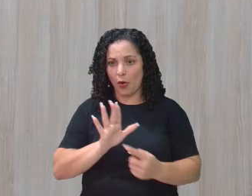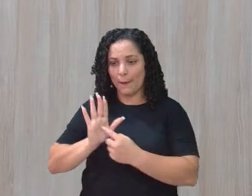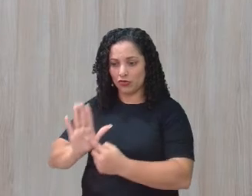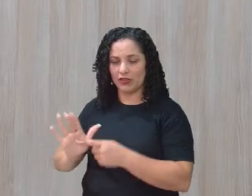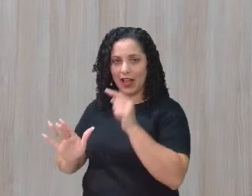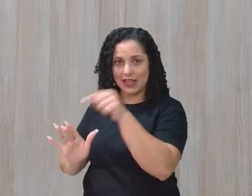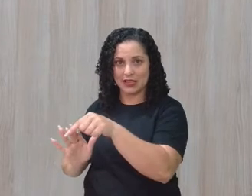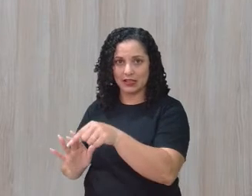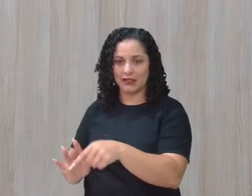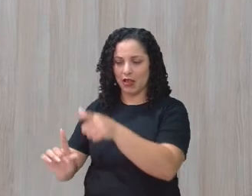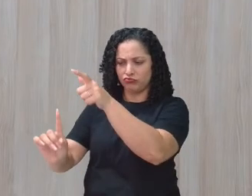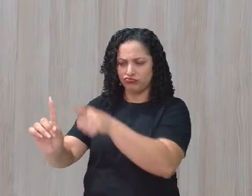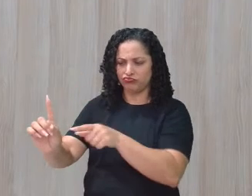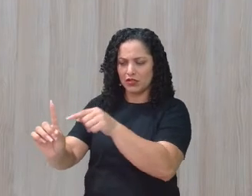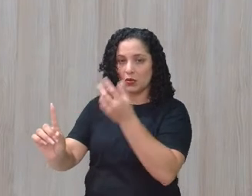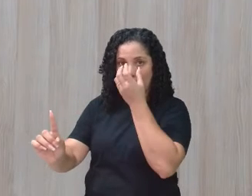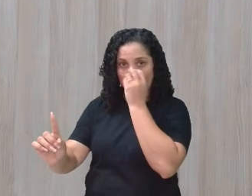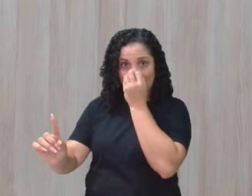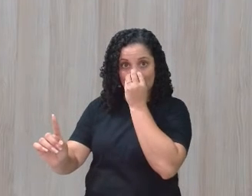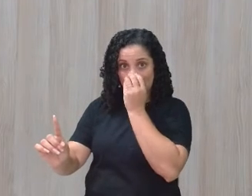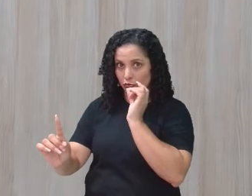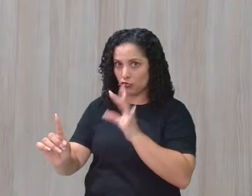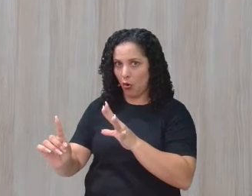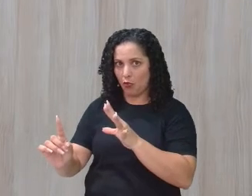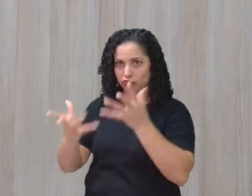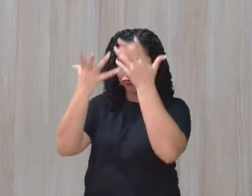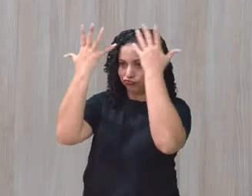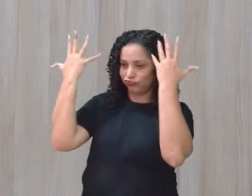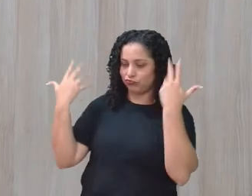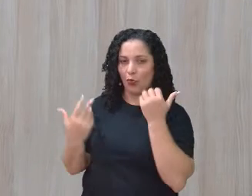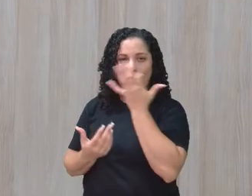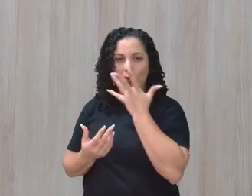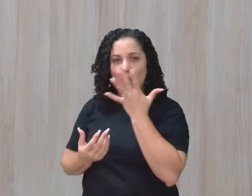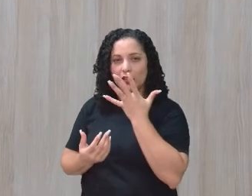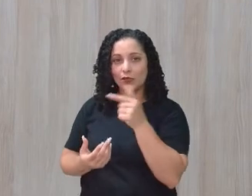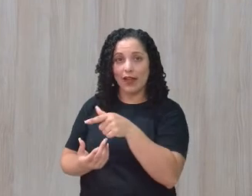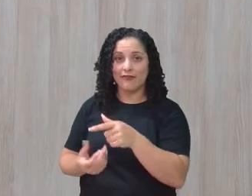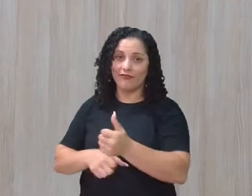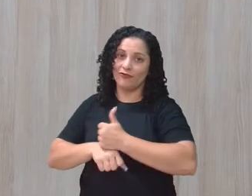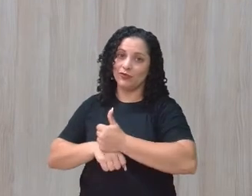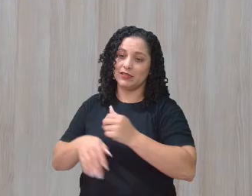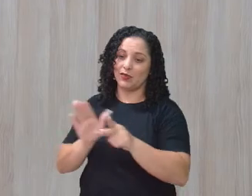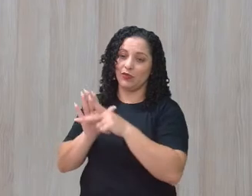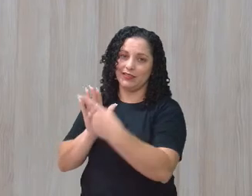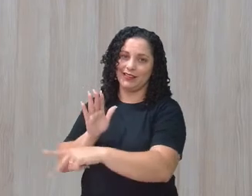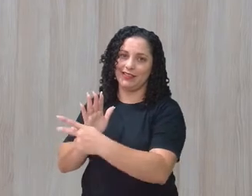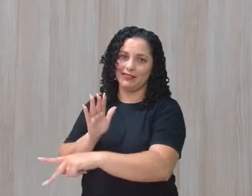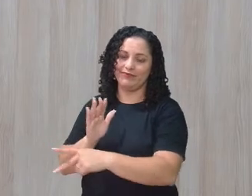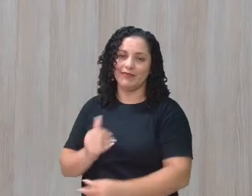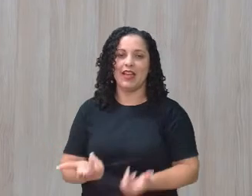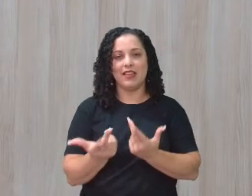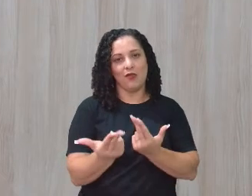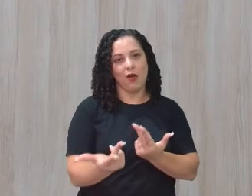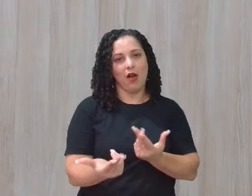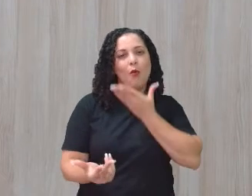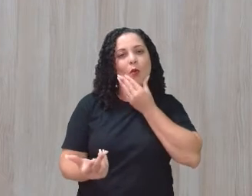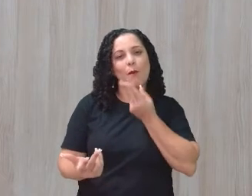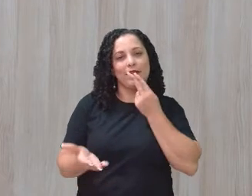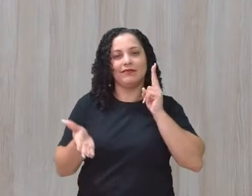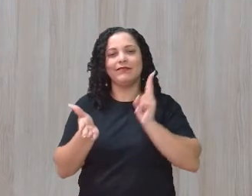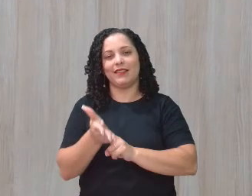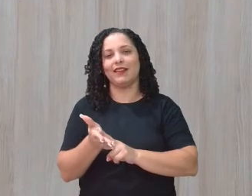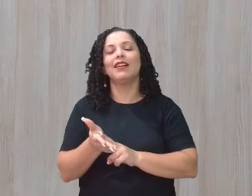dando a ele uma função muito objetiva, que é a de exercer o papel de palhaço. Da mesma forma, o carteiro aqui também